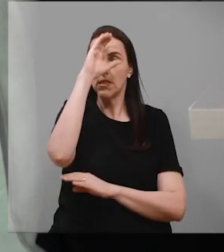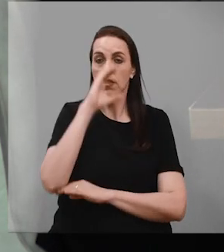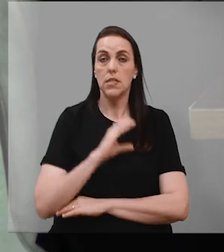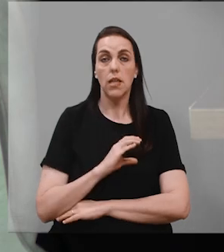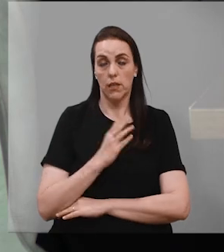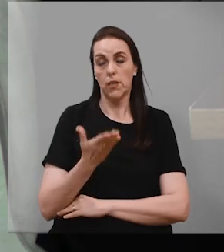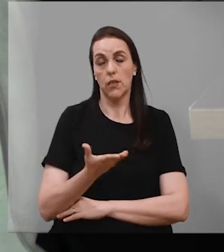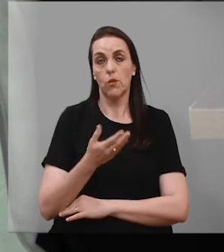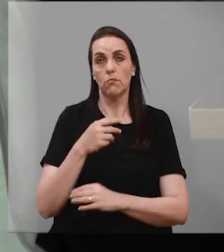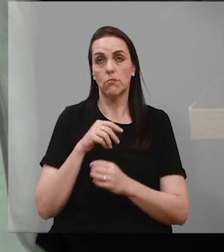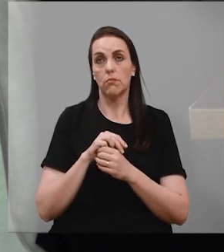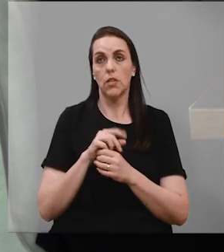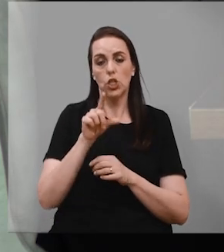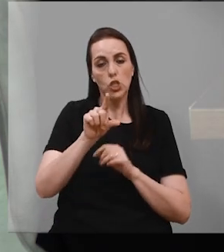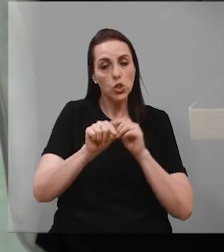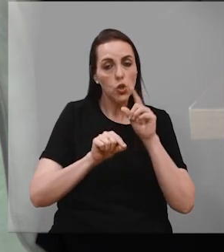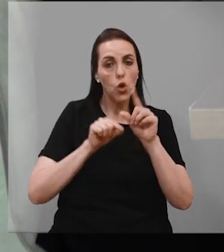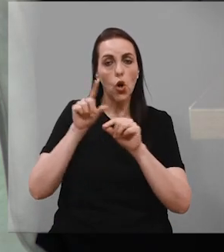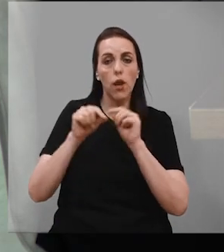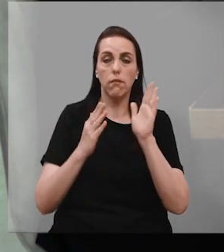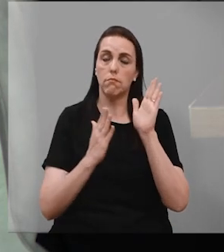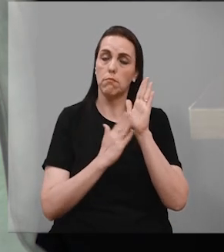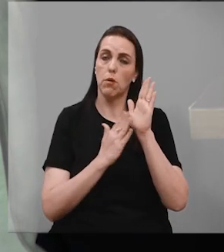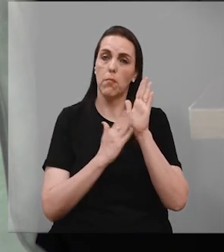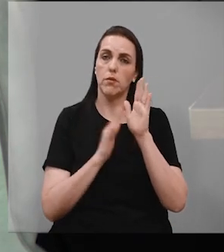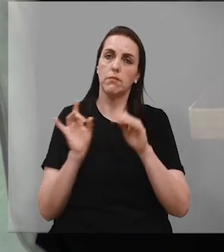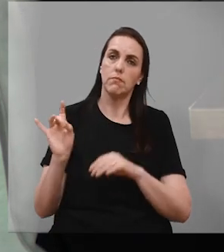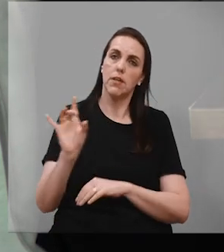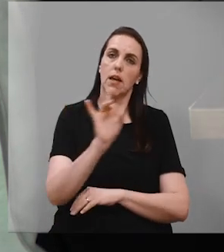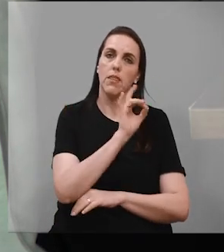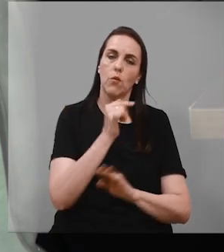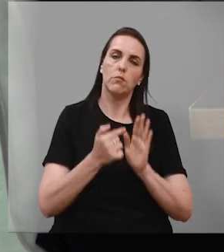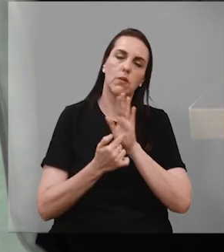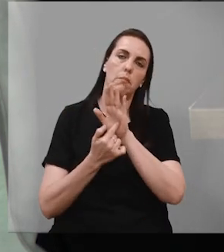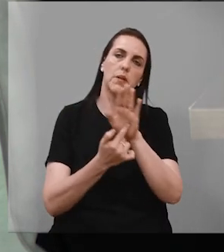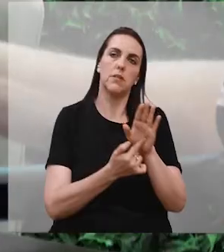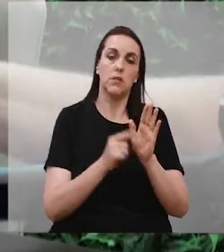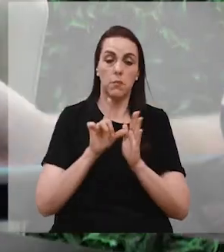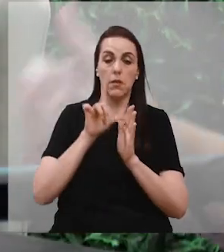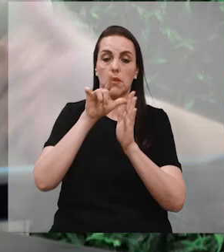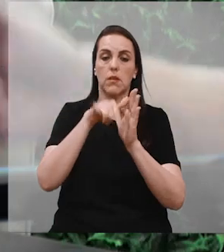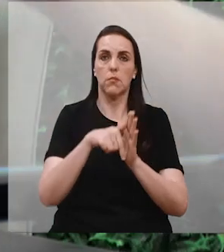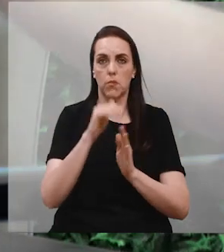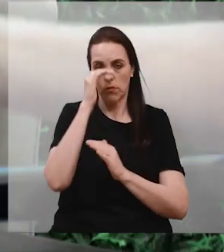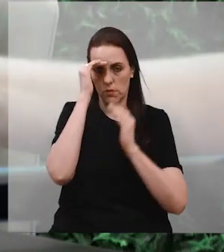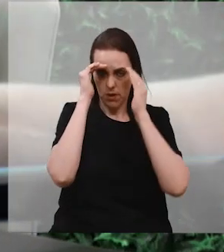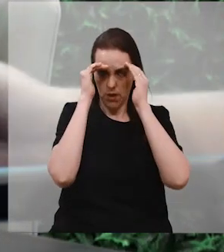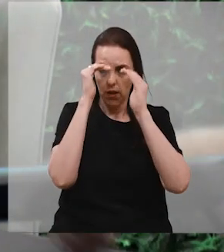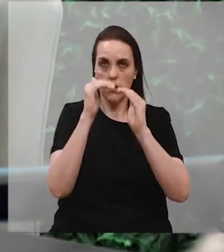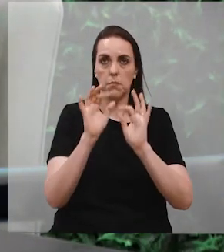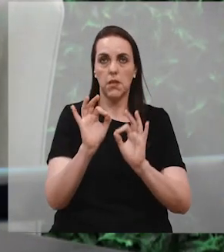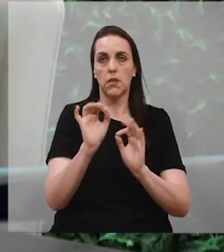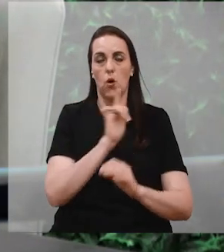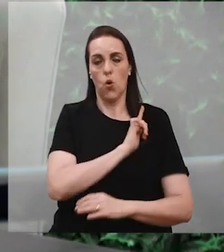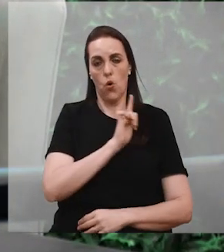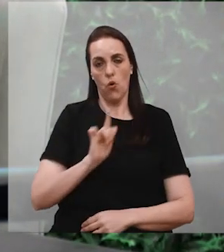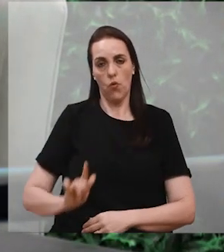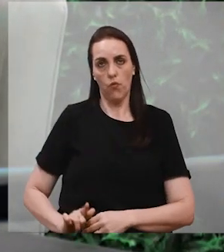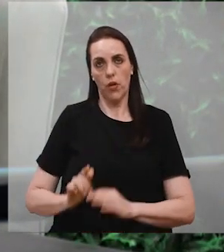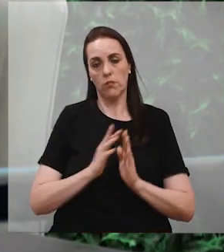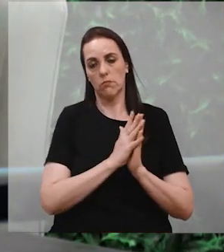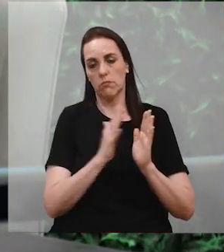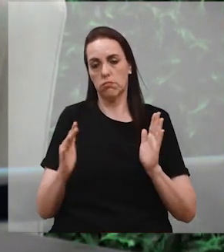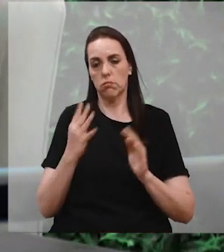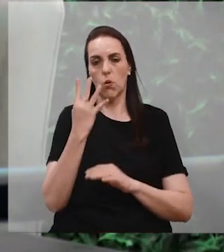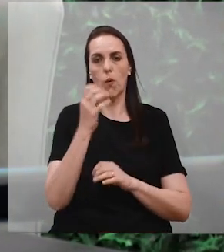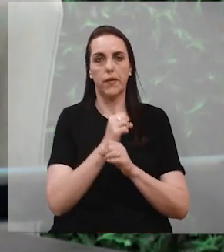né? Pegar e escolher com as propostas que cada um apresentou para posteriormente respeitar o governo que vem aí dos